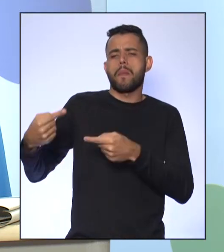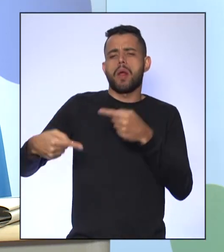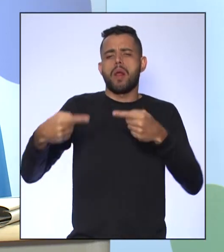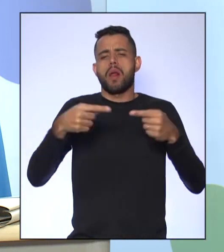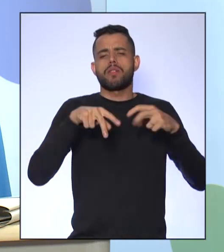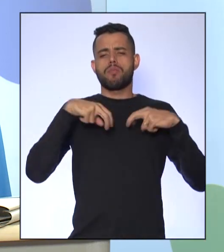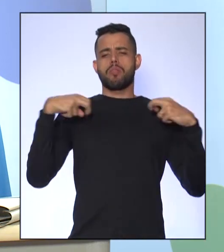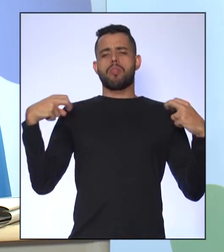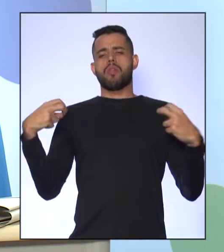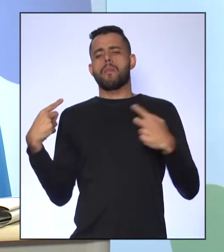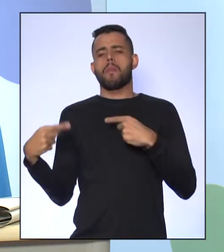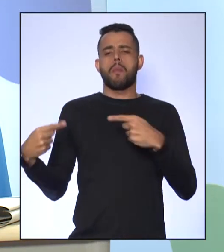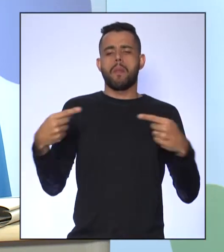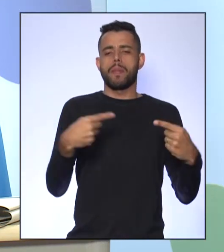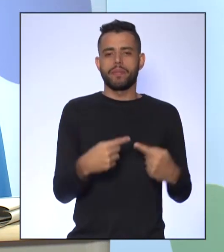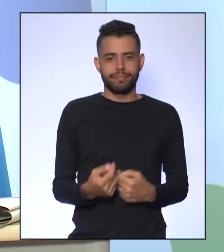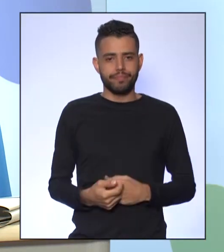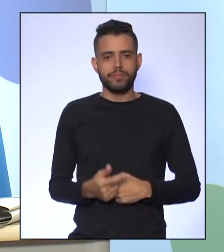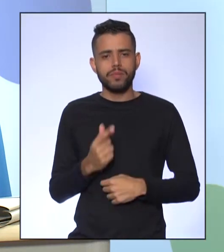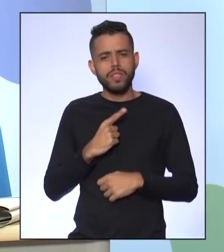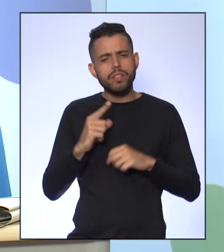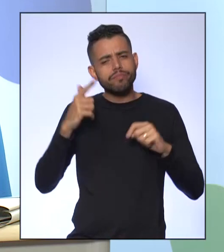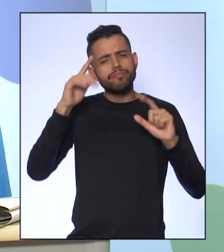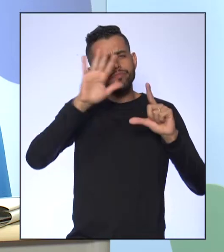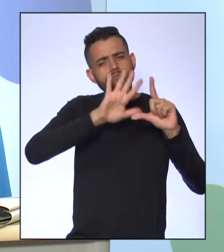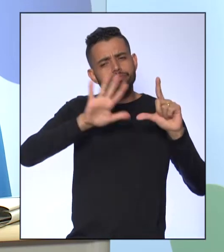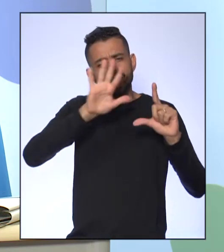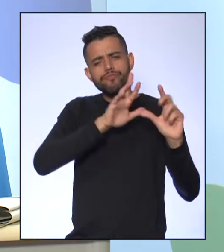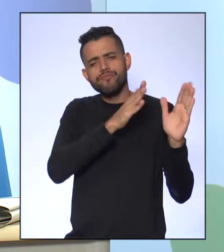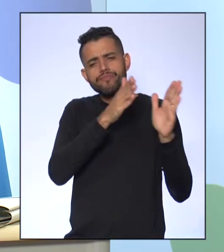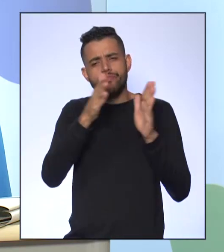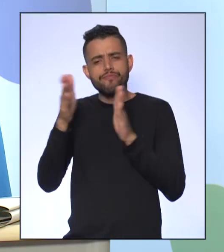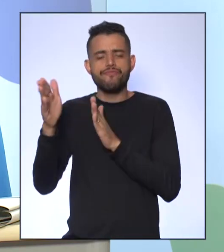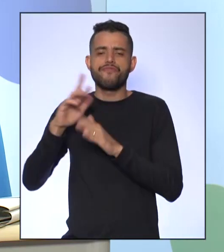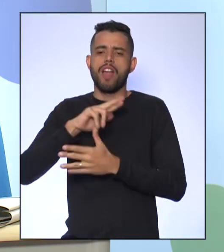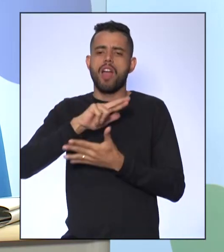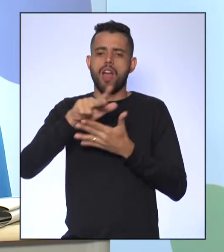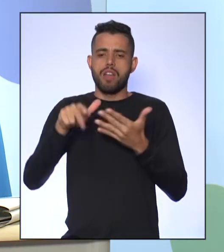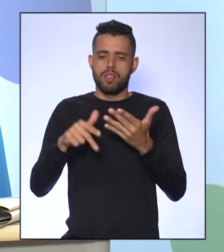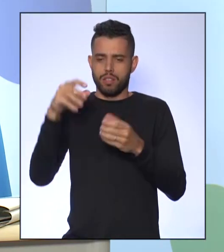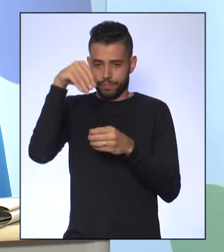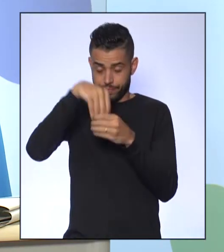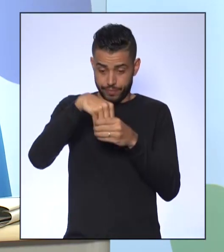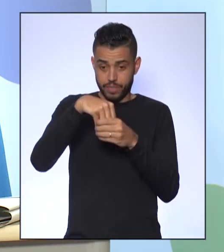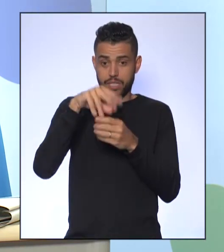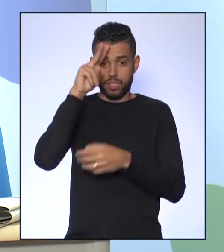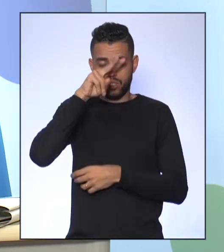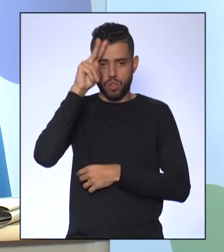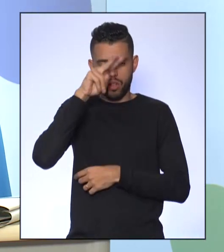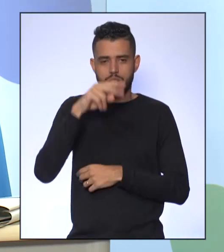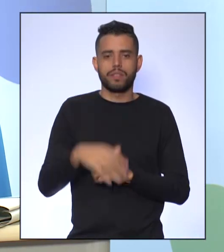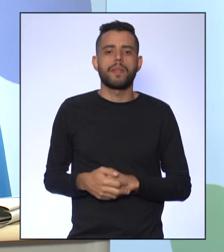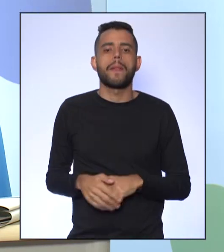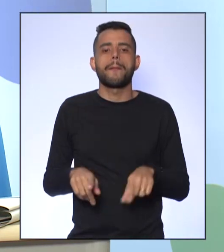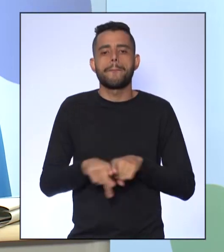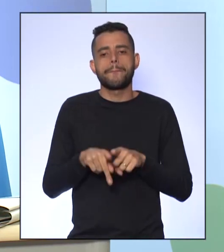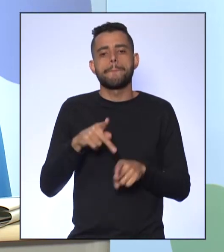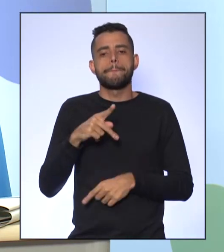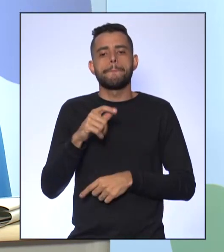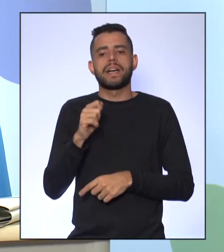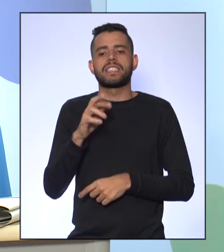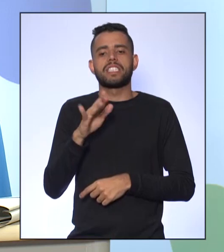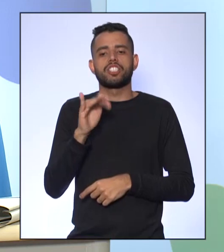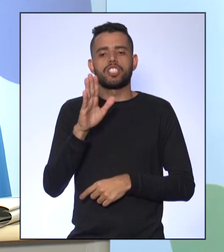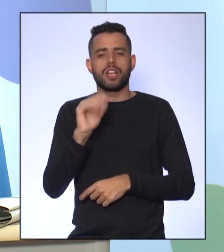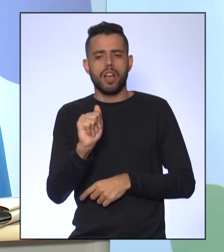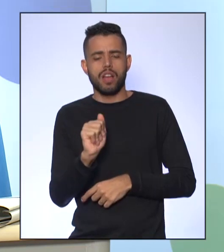debate. Enfim, a gente tem várias imagens da filosofia dentro da história da filosofia, né? A patrística, a escolástica,